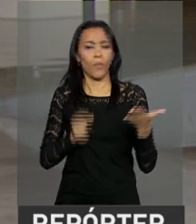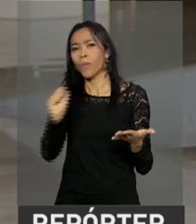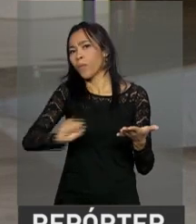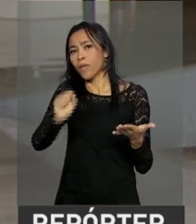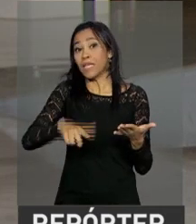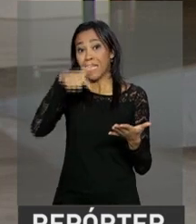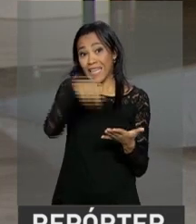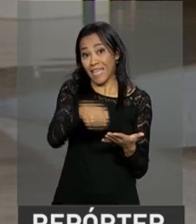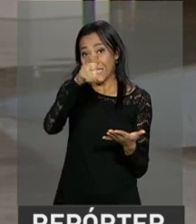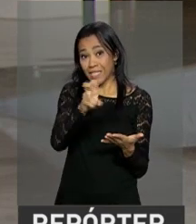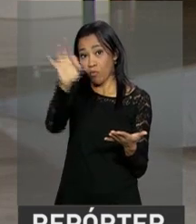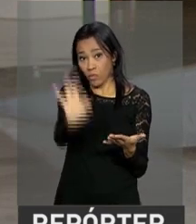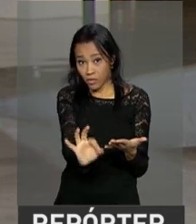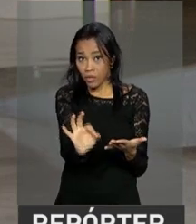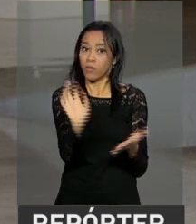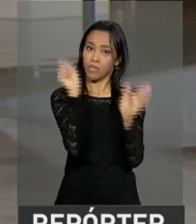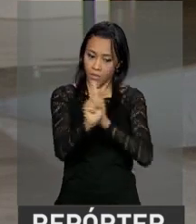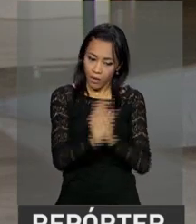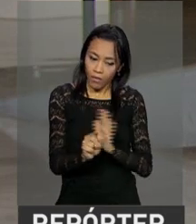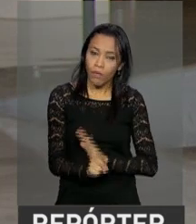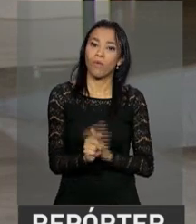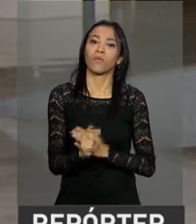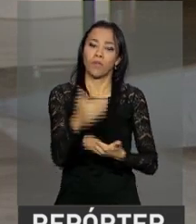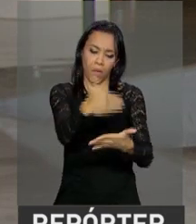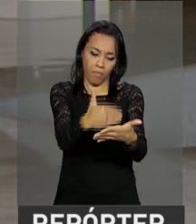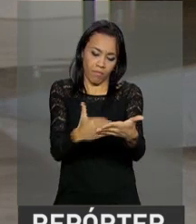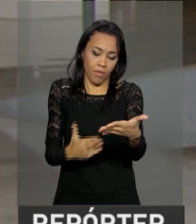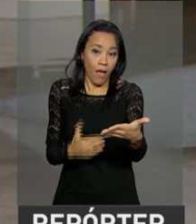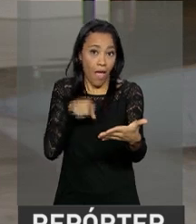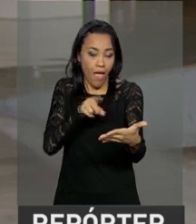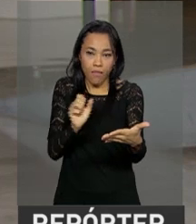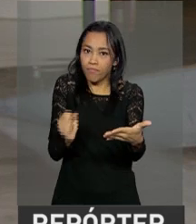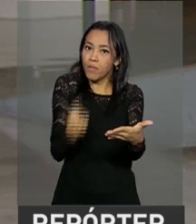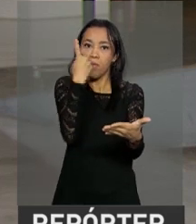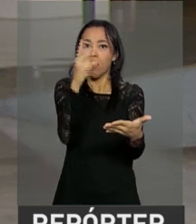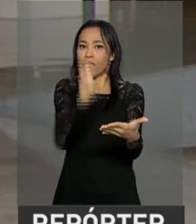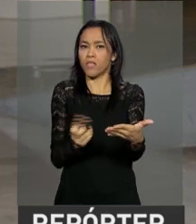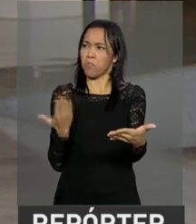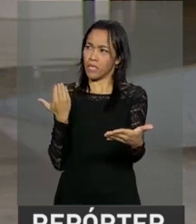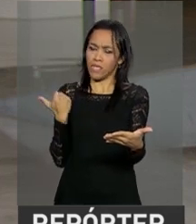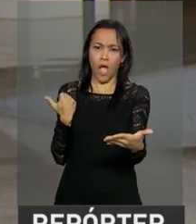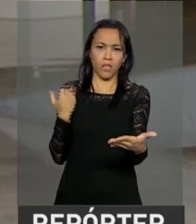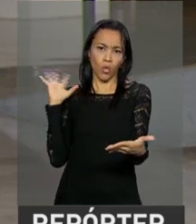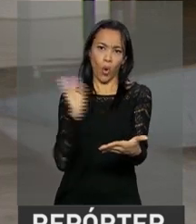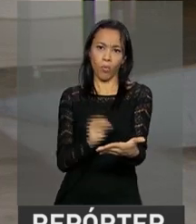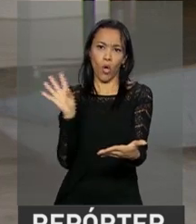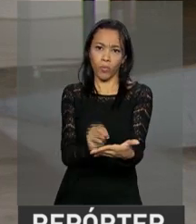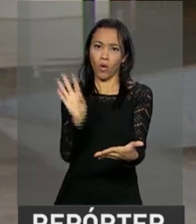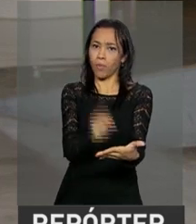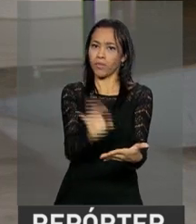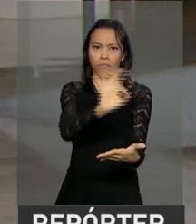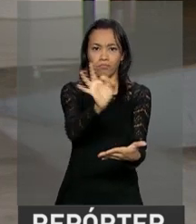é que 75% das questões que vão ser aplicadas nesse simulado, elas são inéditas. Nas edições anteriores, as questões